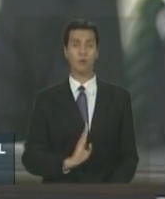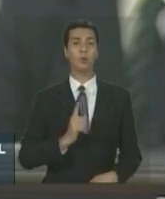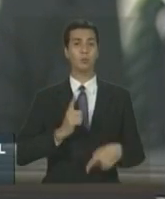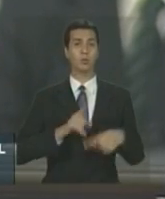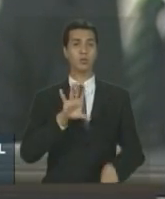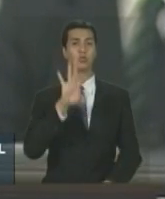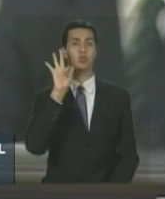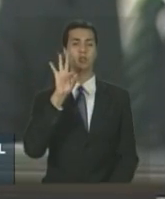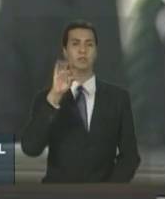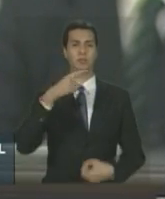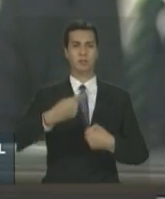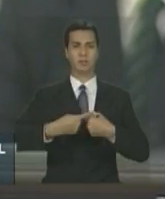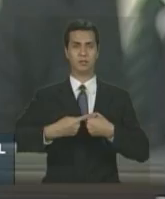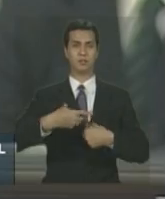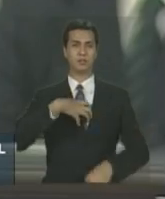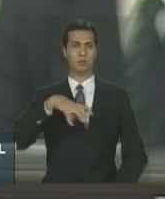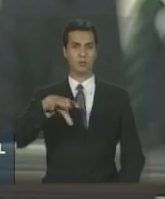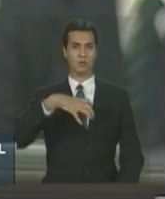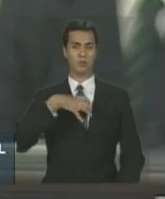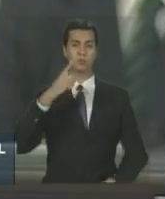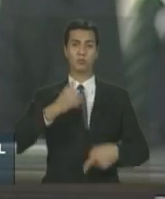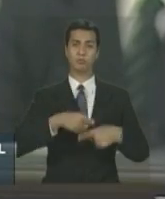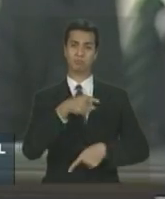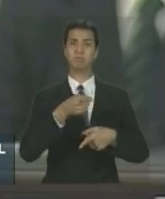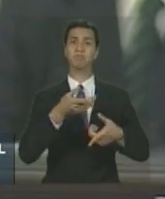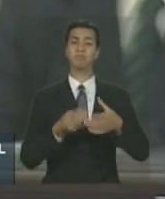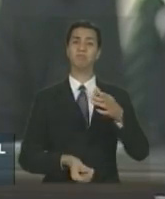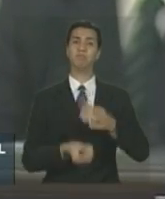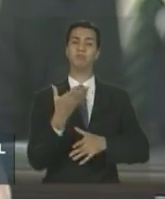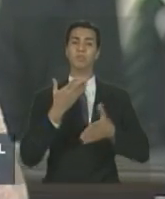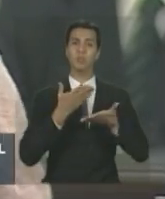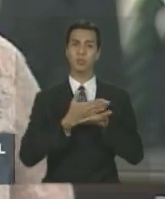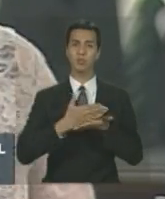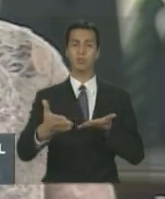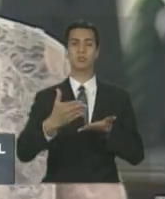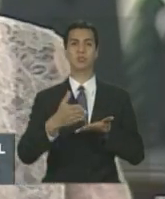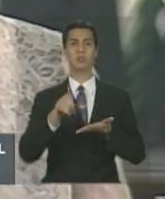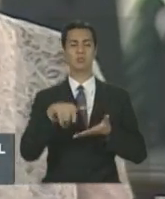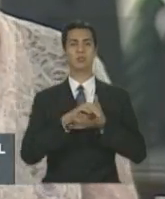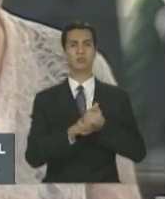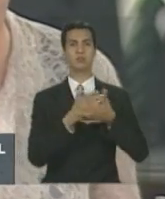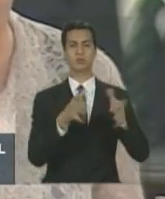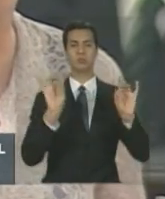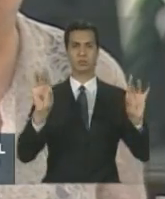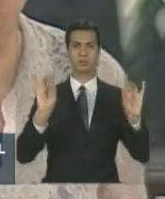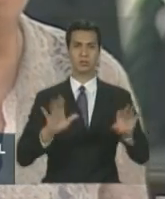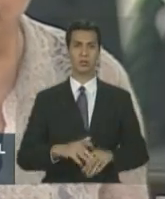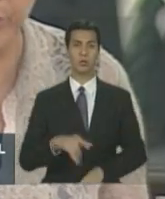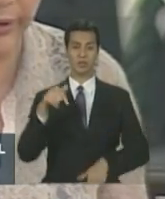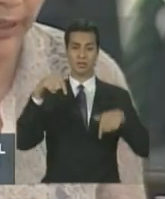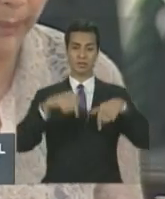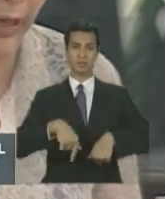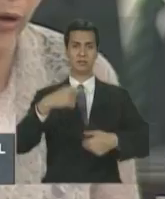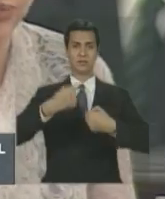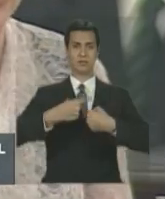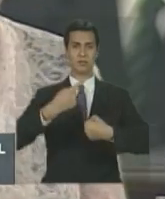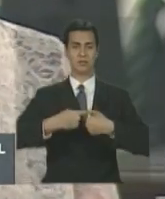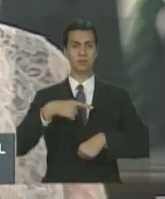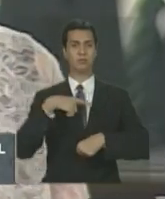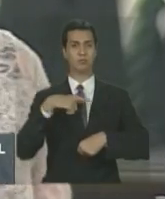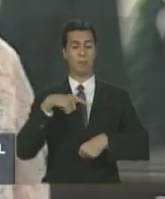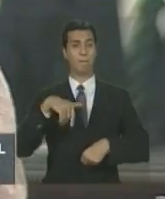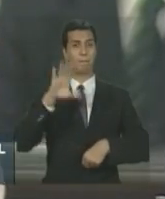especialmente de Salvador, berço do Brasil, para esta homenagem. Essa cidade, ela possui a